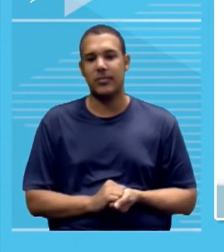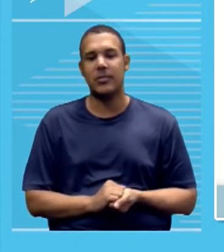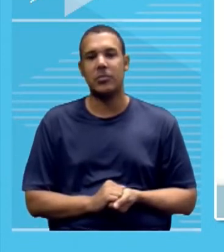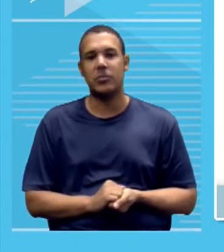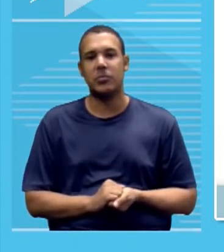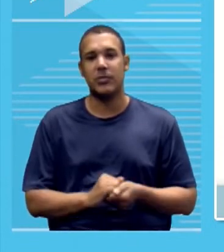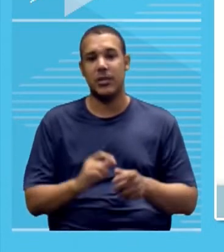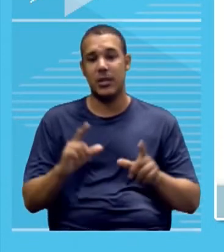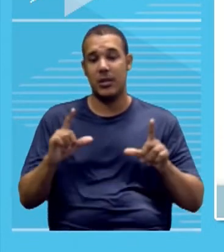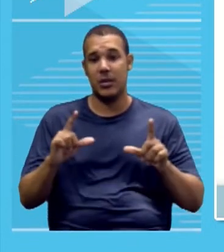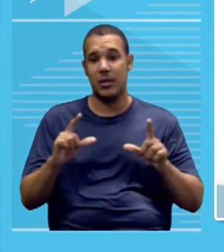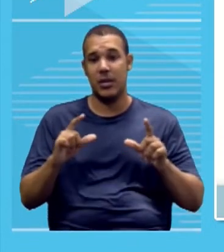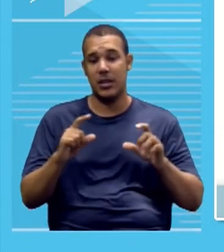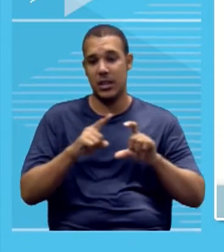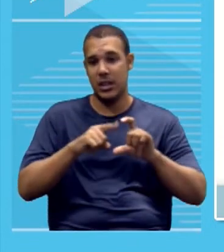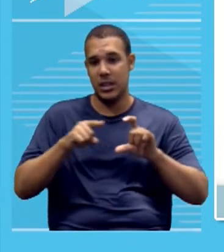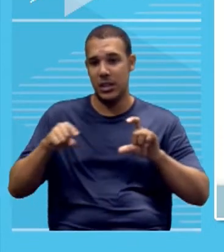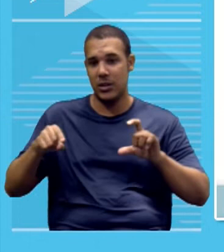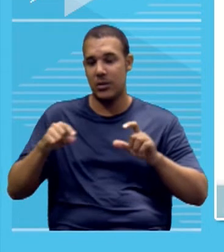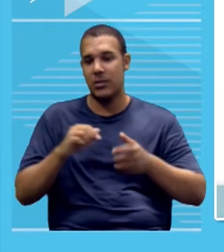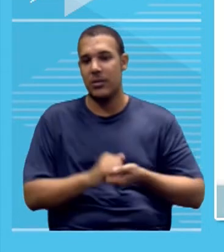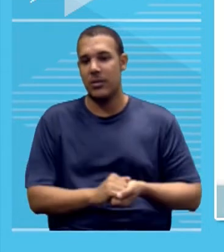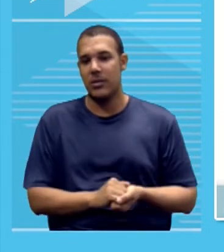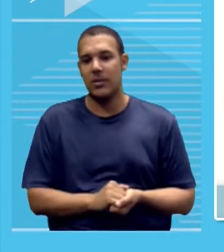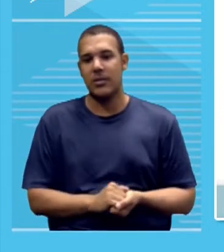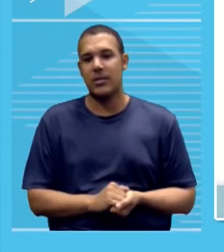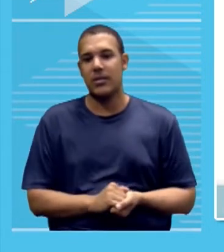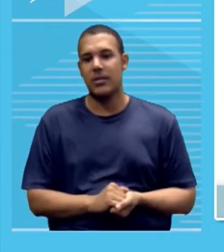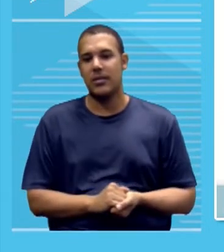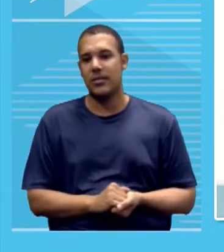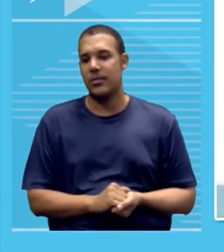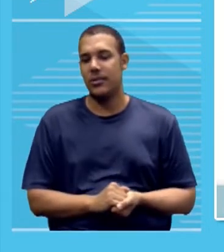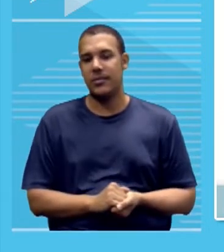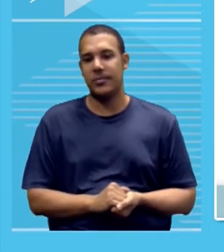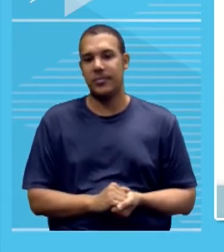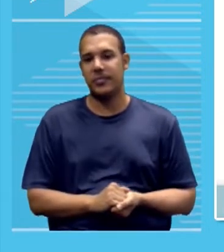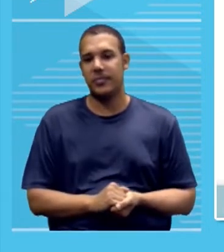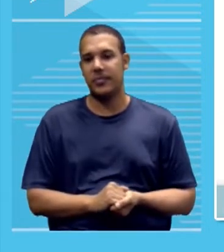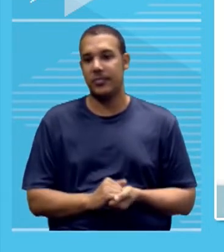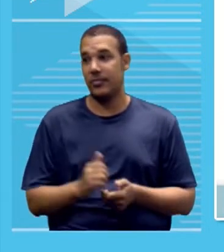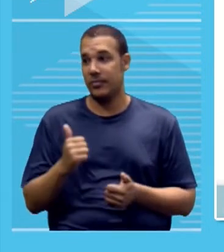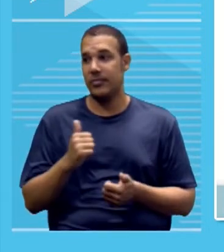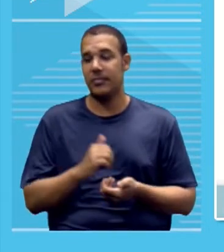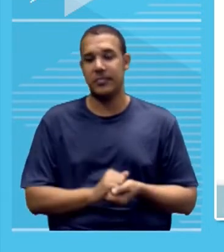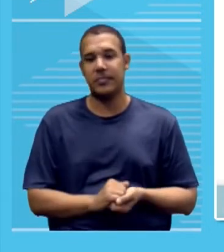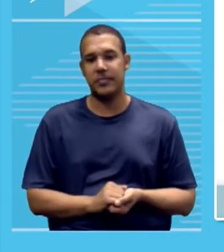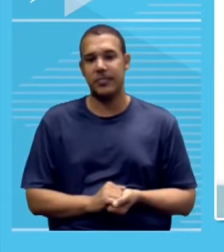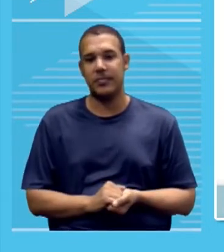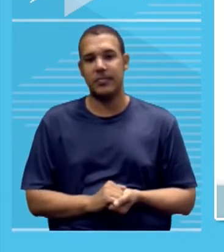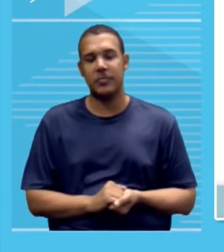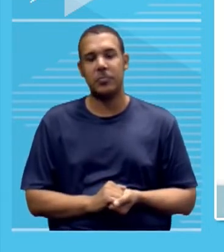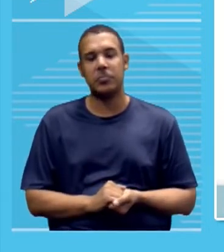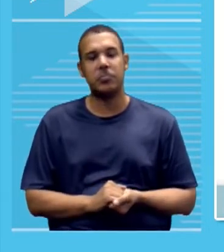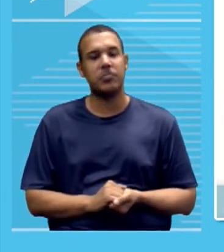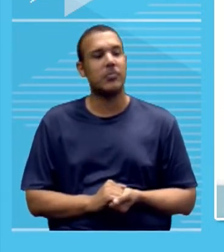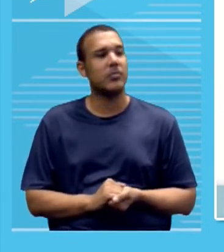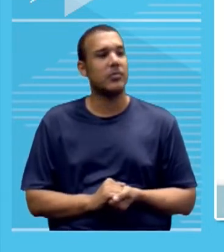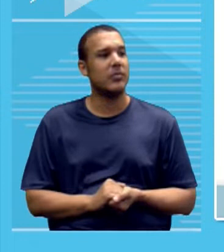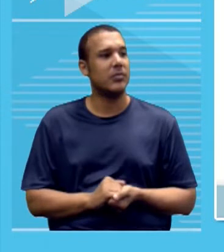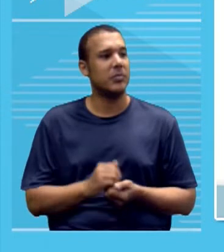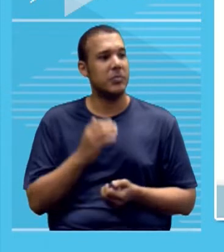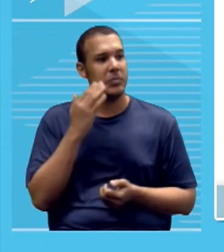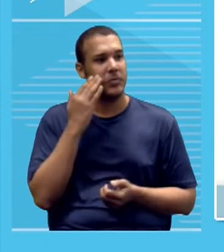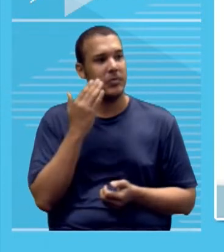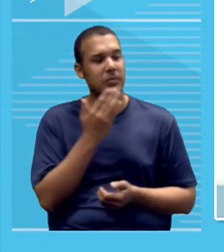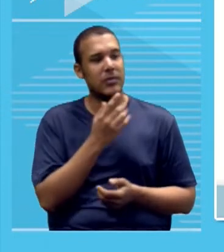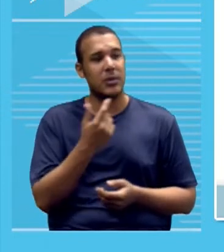de circuito. Bacana? Entre os inúmeros modos de associar esses elementos, há, contudo,